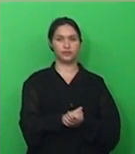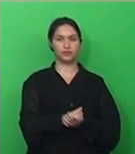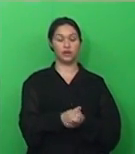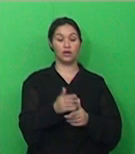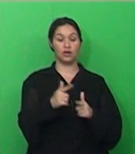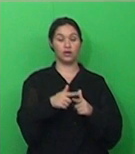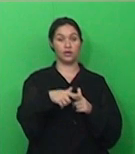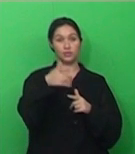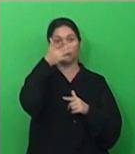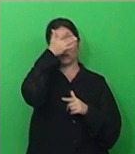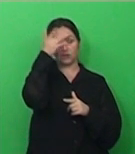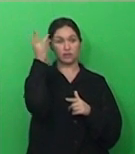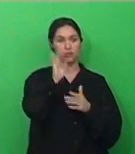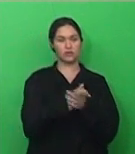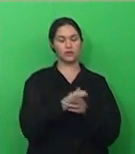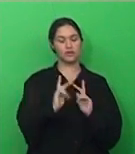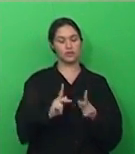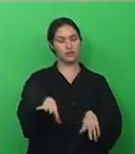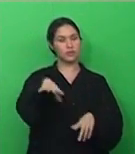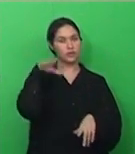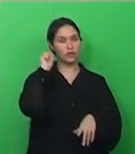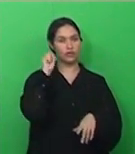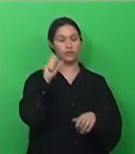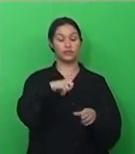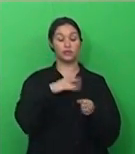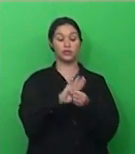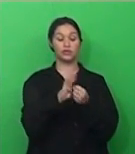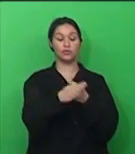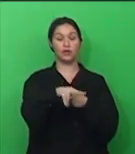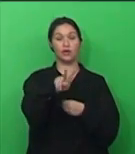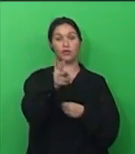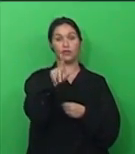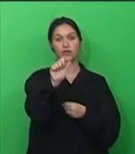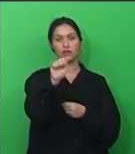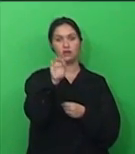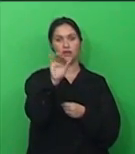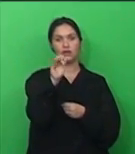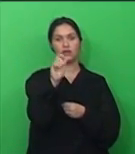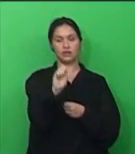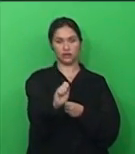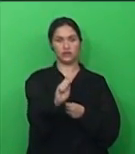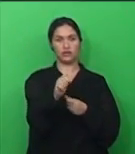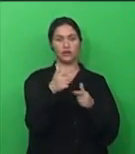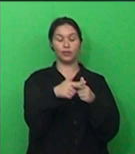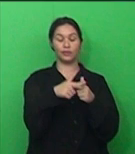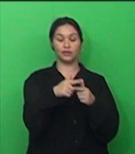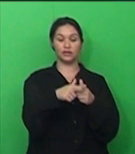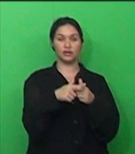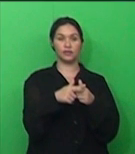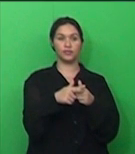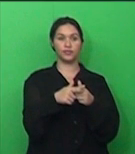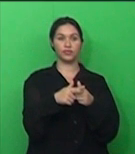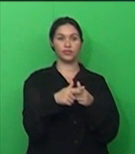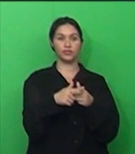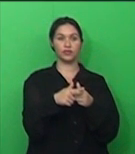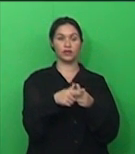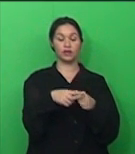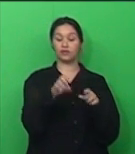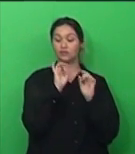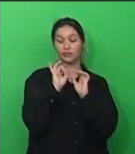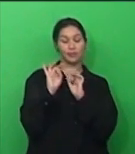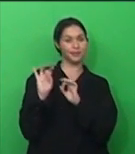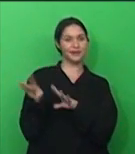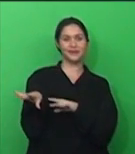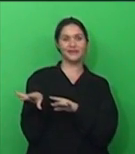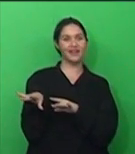não aguentam mais ouvir eu falar, é o bairro Vila Rica. A parte de cima do bairro Vila Rica está totalmente abandonado. Ele tem